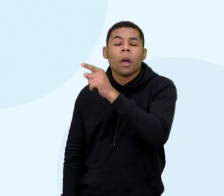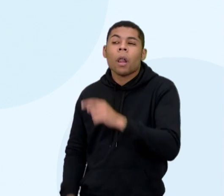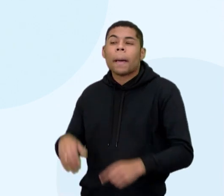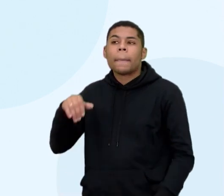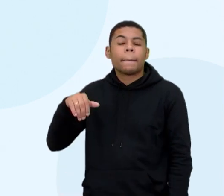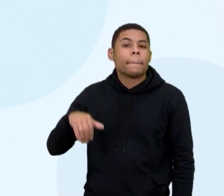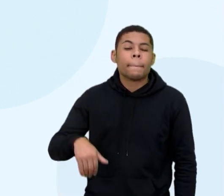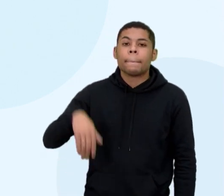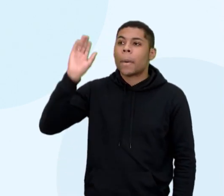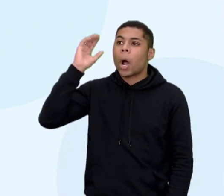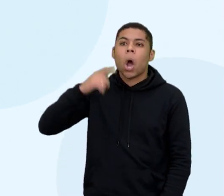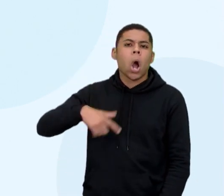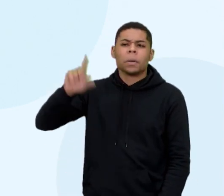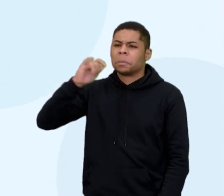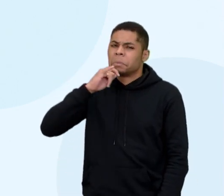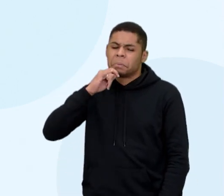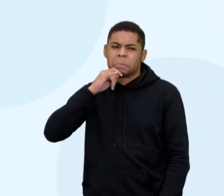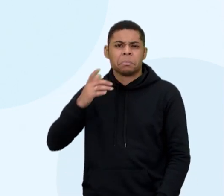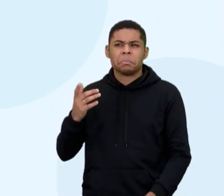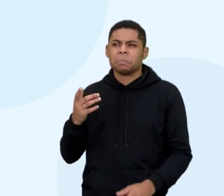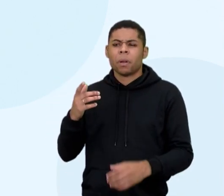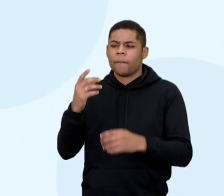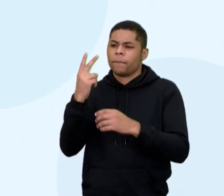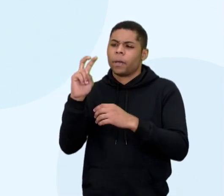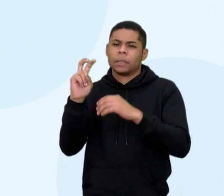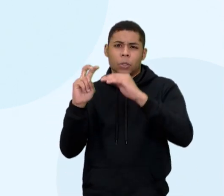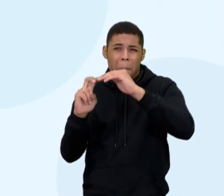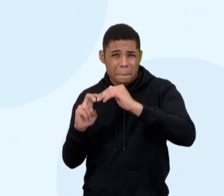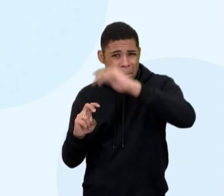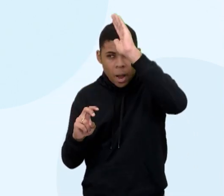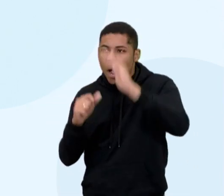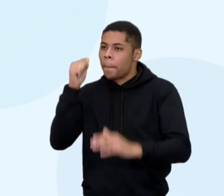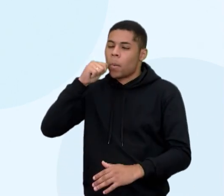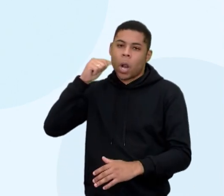em todos os grupos de idade a partir dos 25 anos.